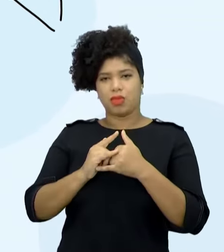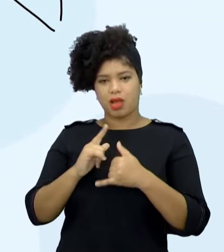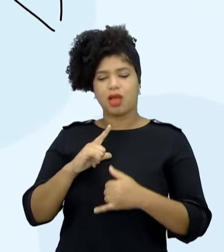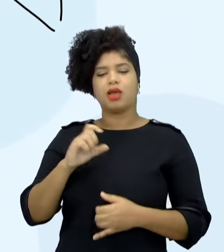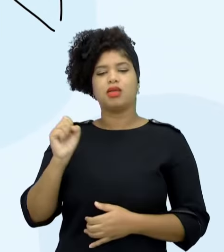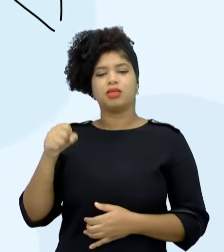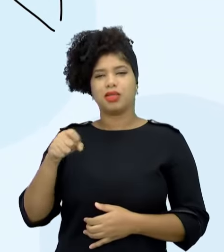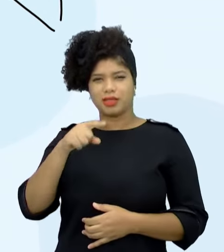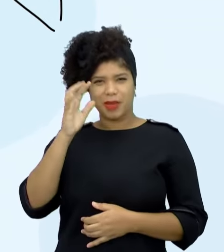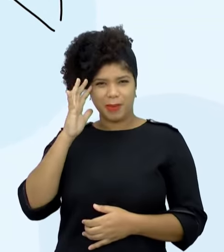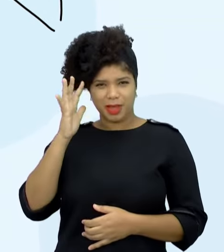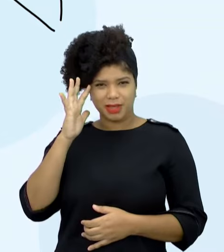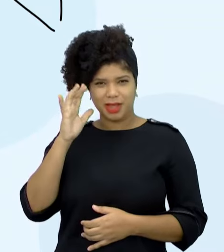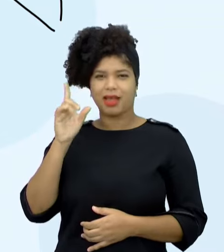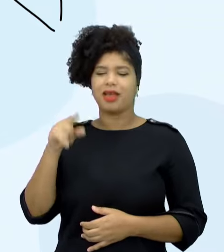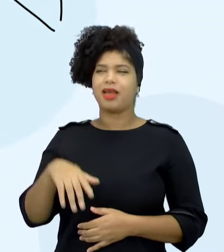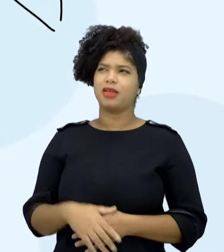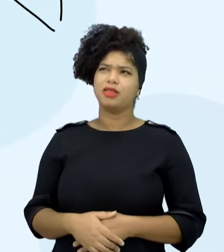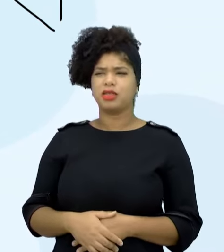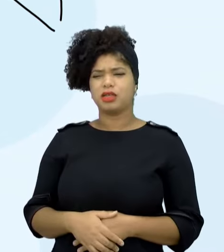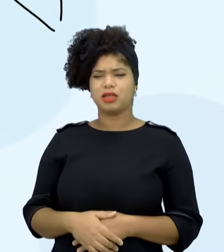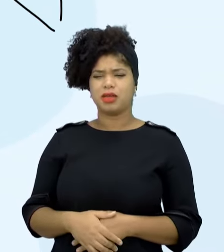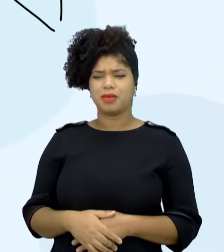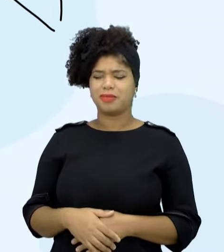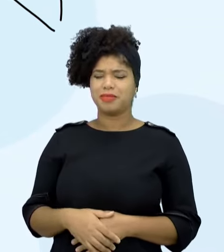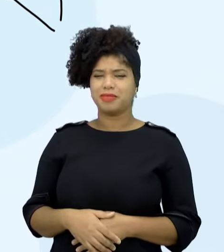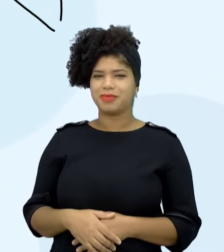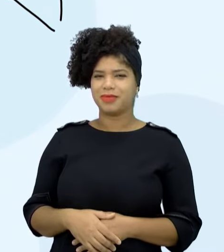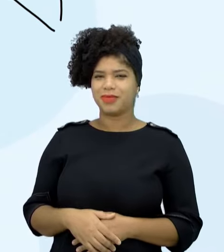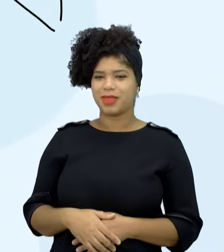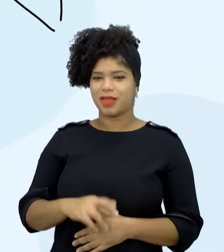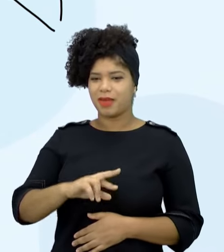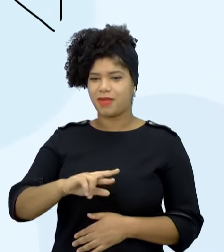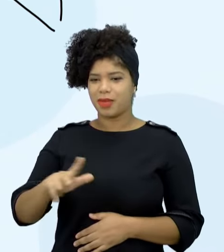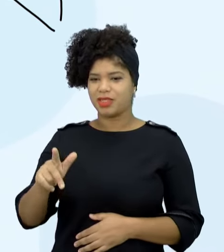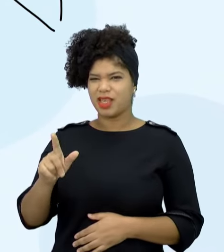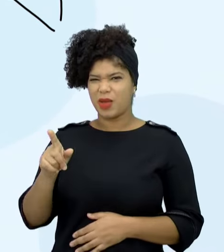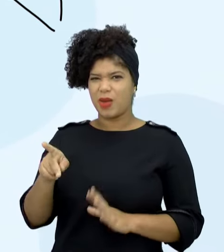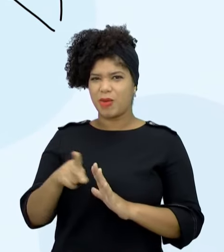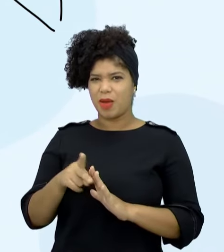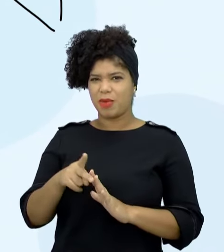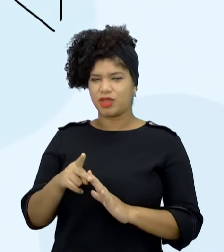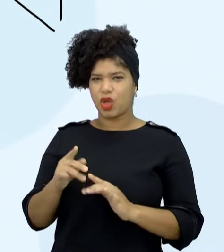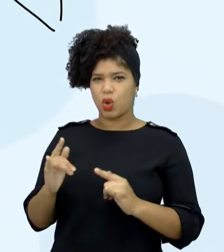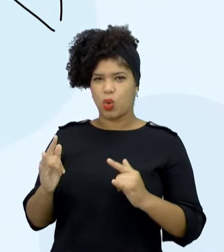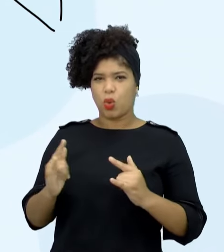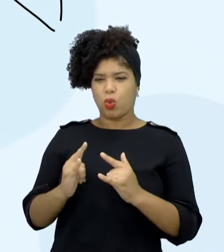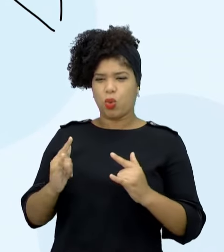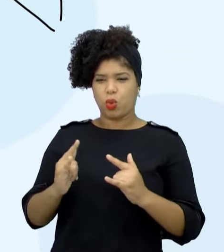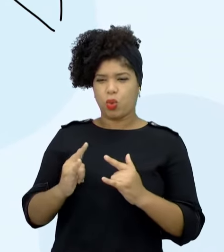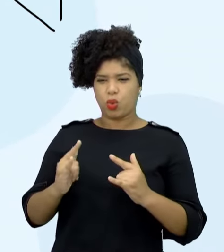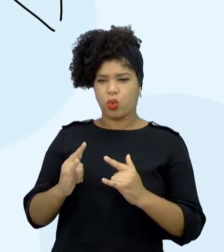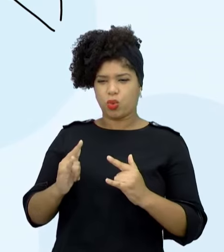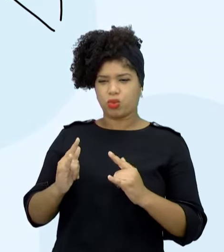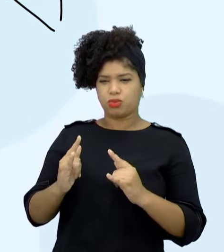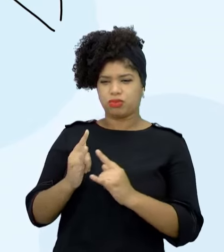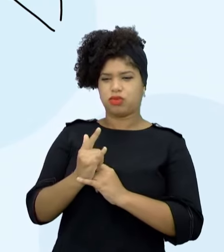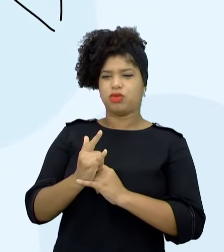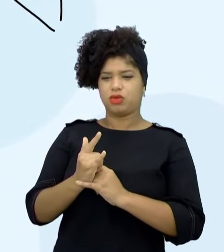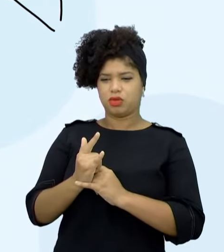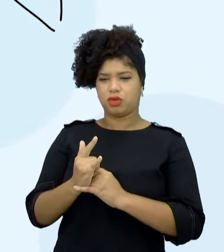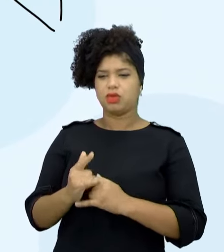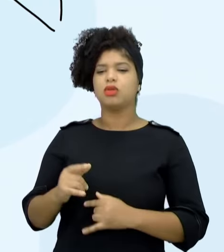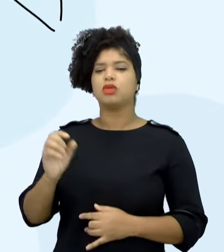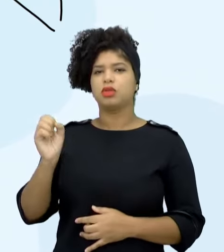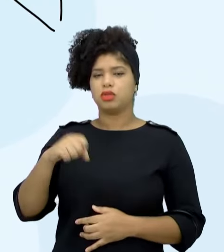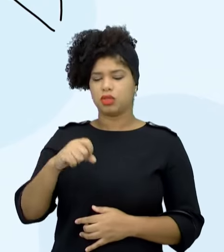aquilo mesmo que você está pensando. Mas magnetismo não é aquele negócio de ímã, Magno? É isso aí. É o magnetismo